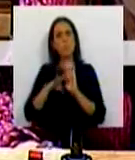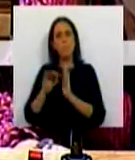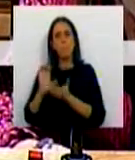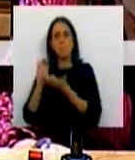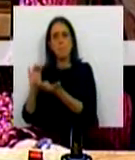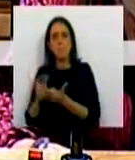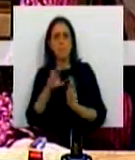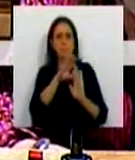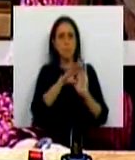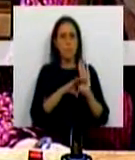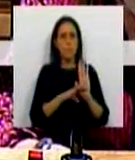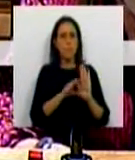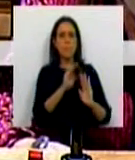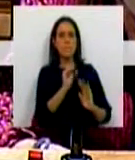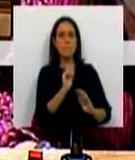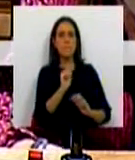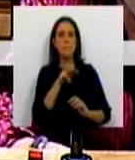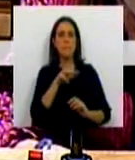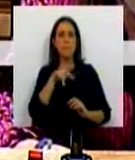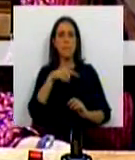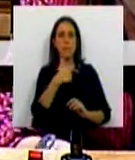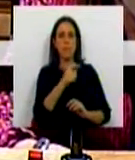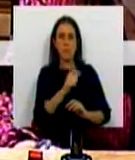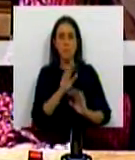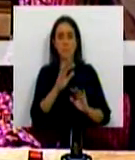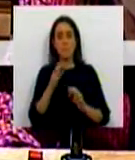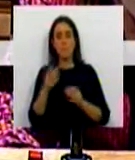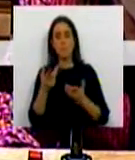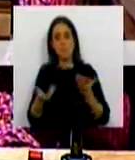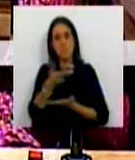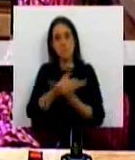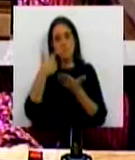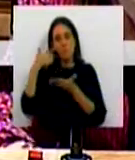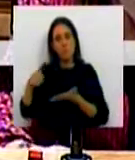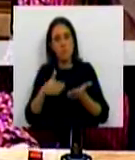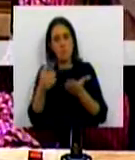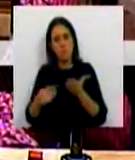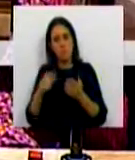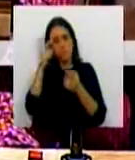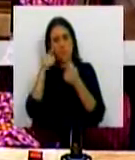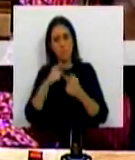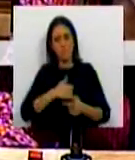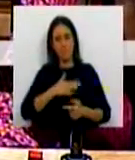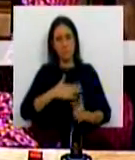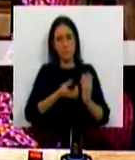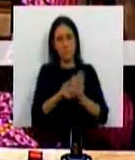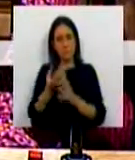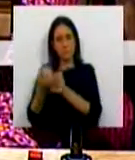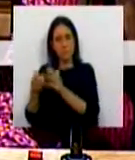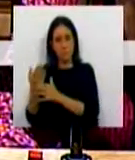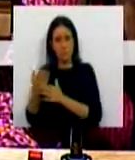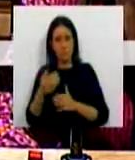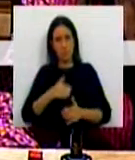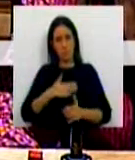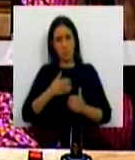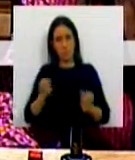programa Semente, mas também a implementação da Estratégia Nacional para o Empreendedorismo, o Startup Portugal. Numa terceira área,